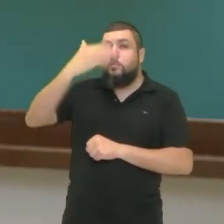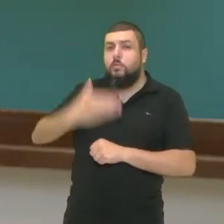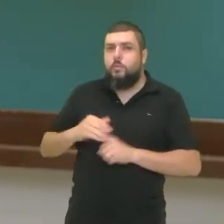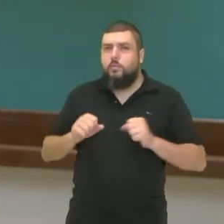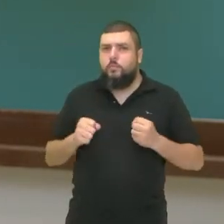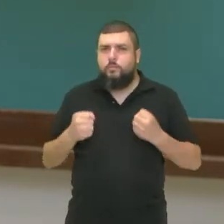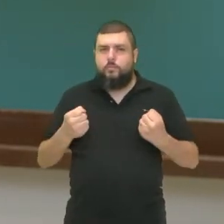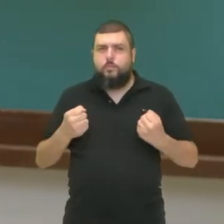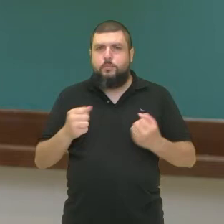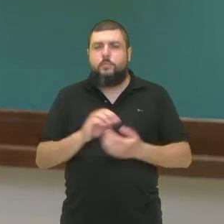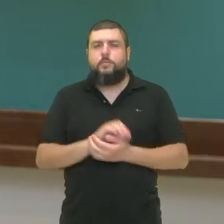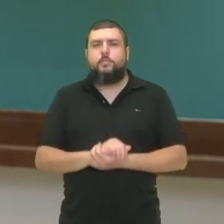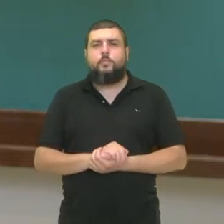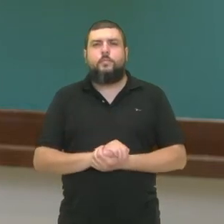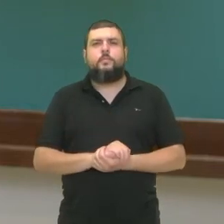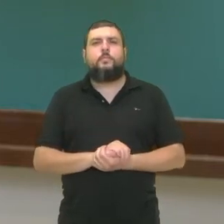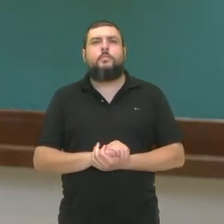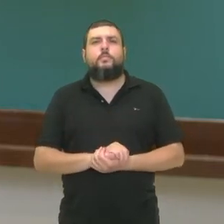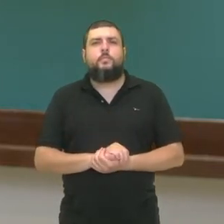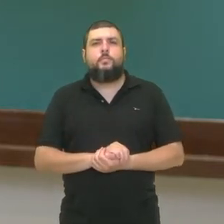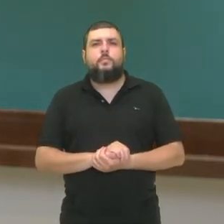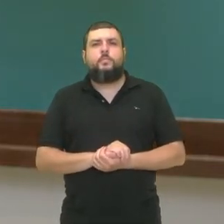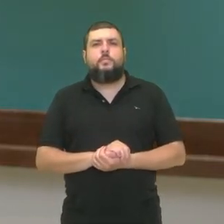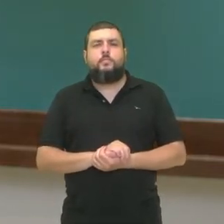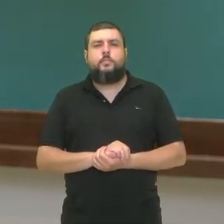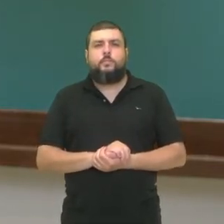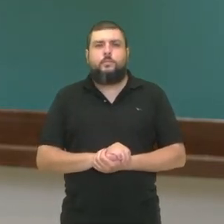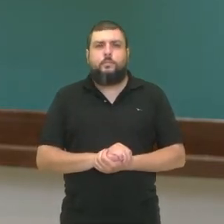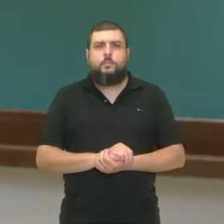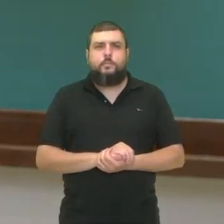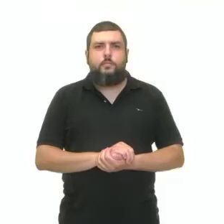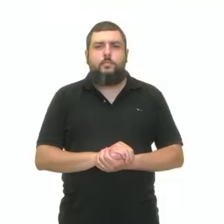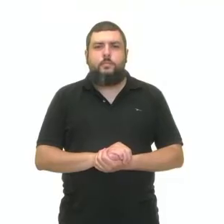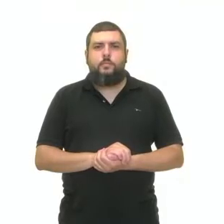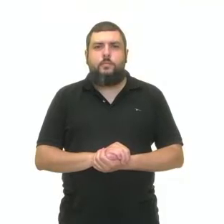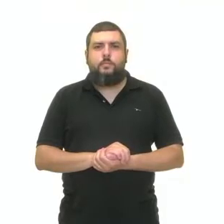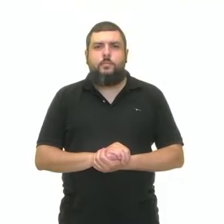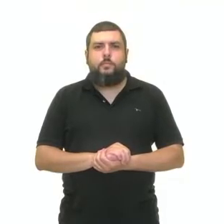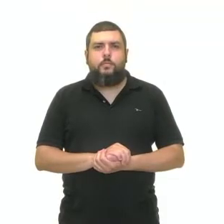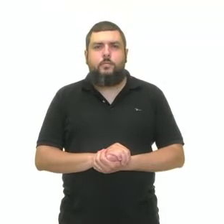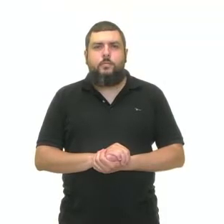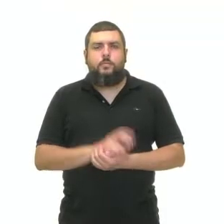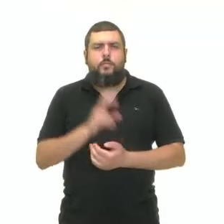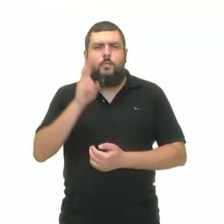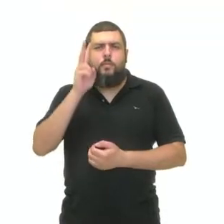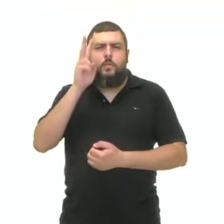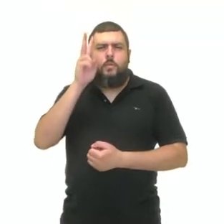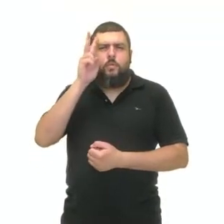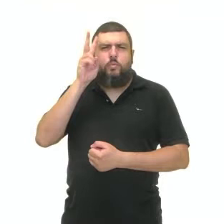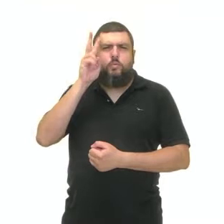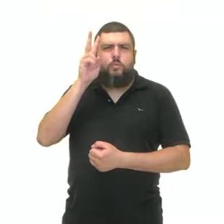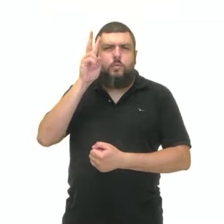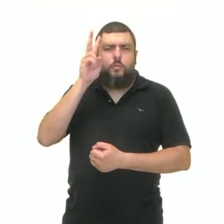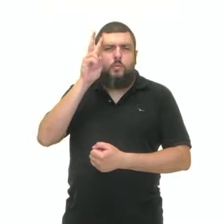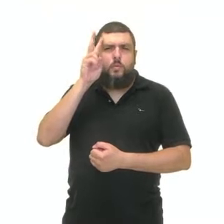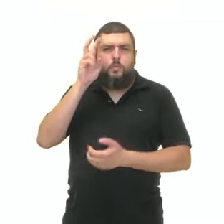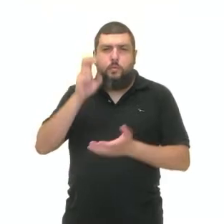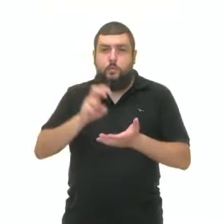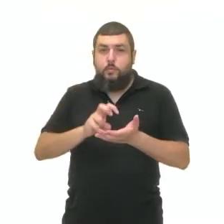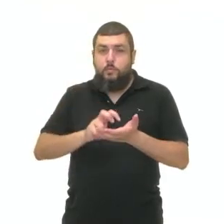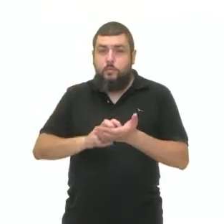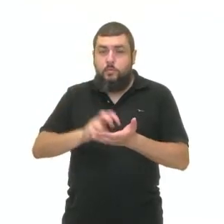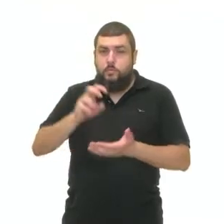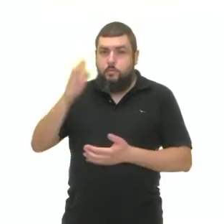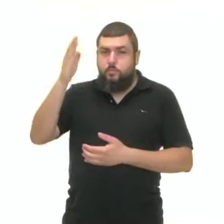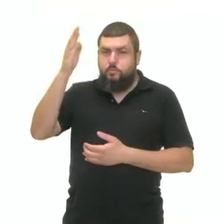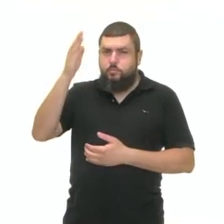vista. Vamos à leitura? Então, às segundas-feiras, pela manhã, os usuários de um serviço de música